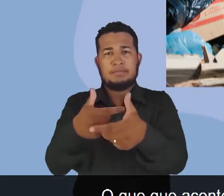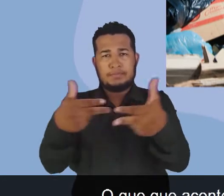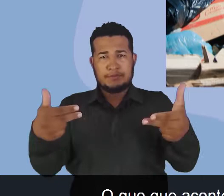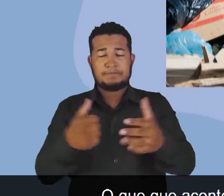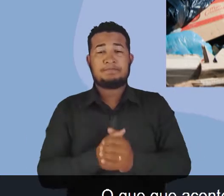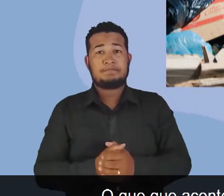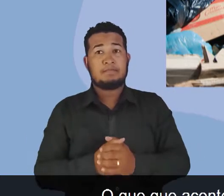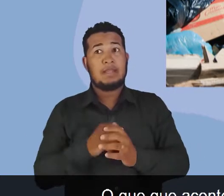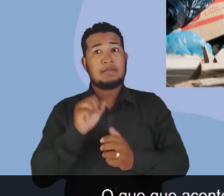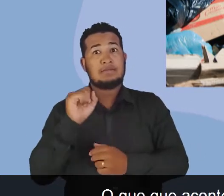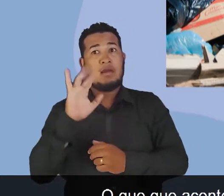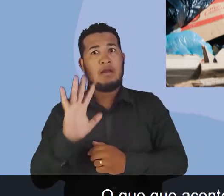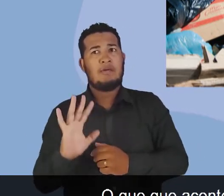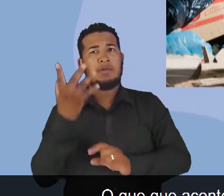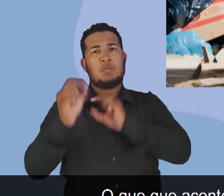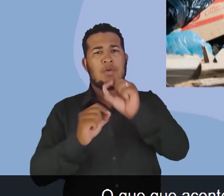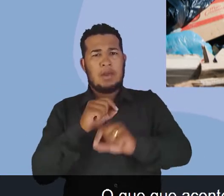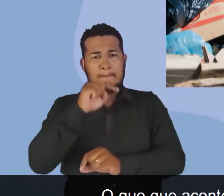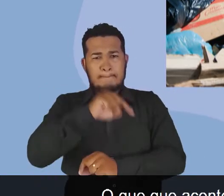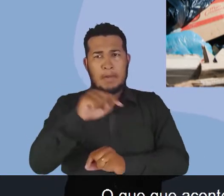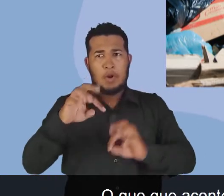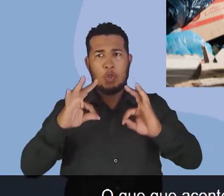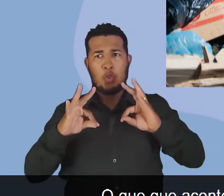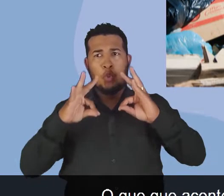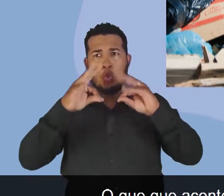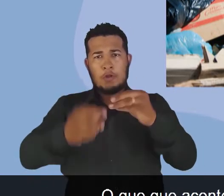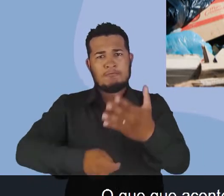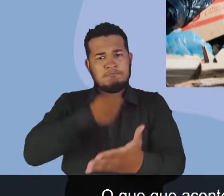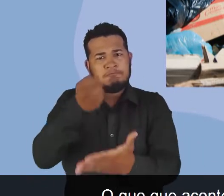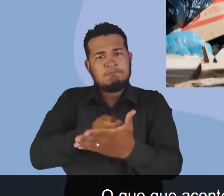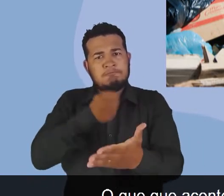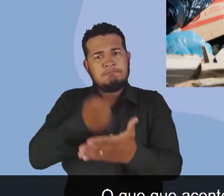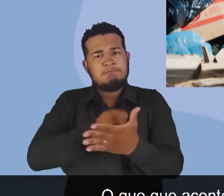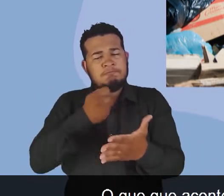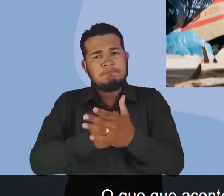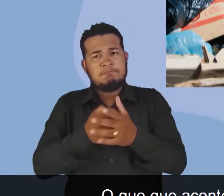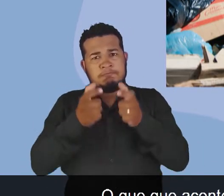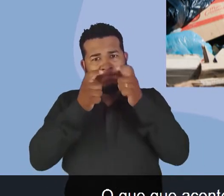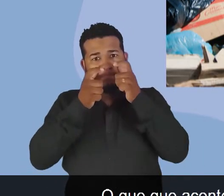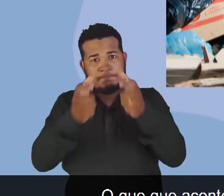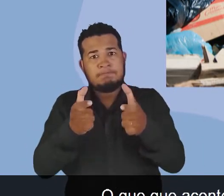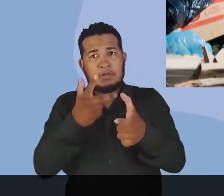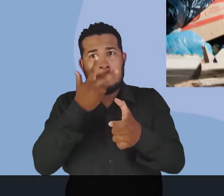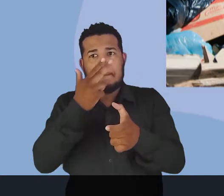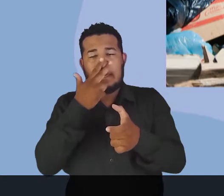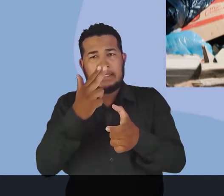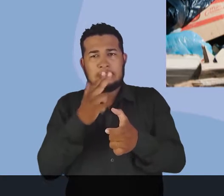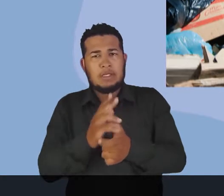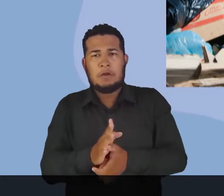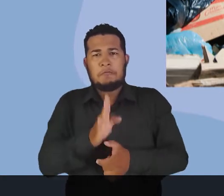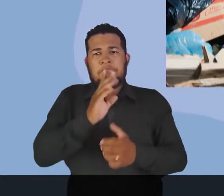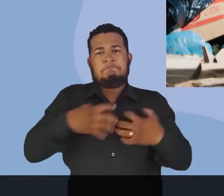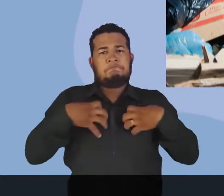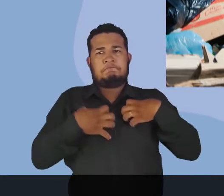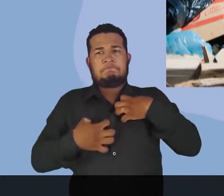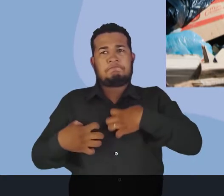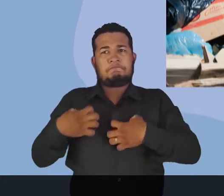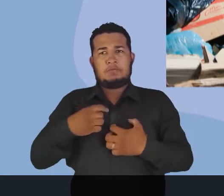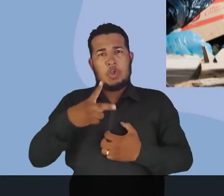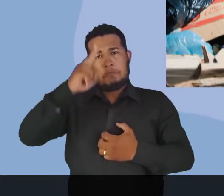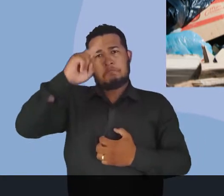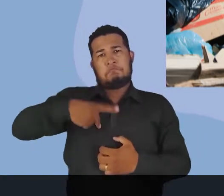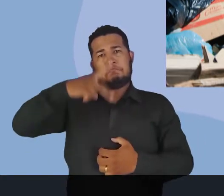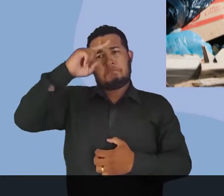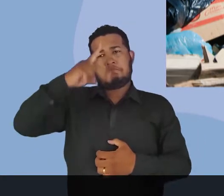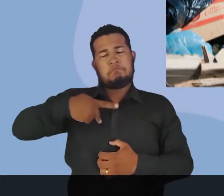se todas elas perseguirem esses interesses de maneira irrestrita, cada um pensando apenas